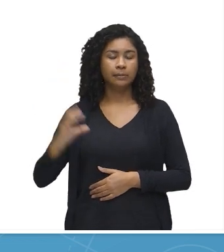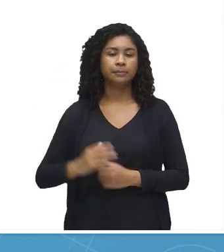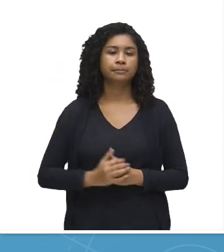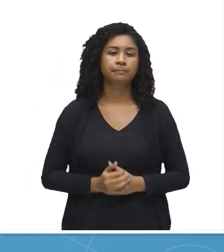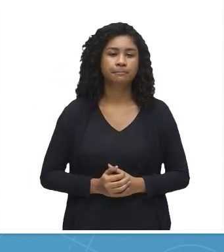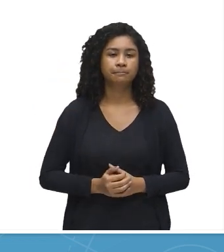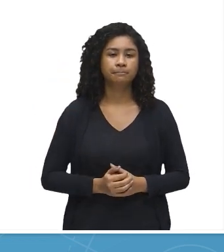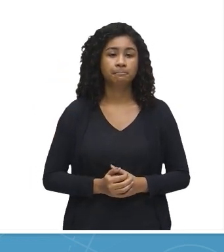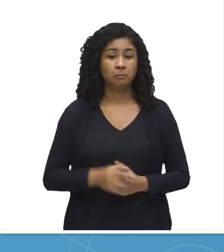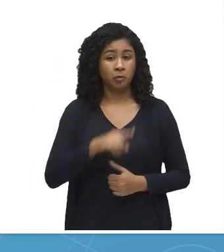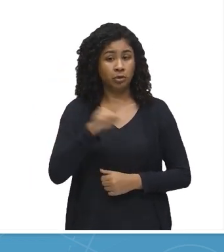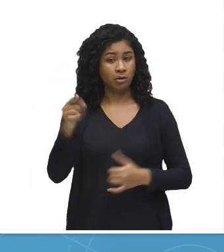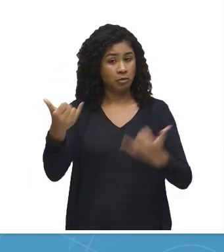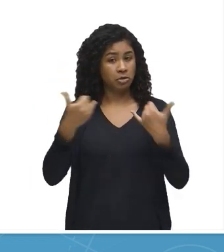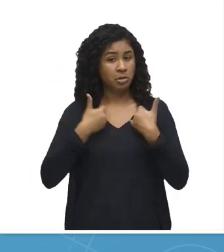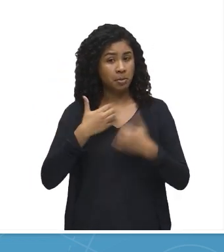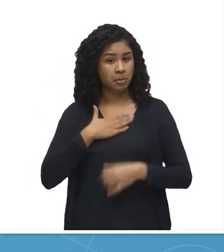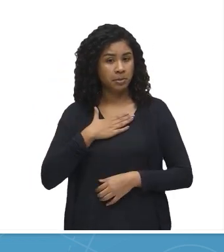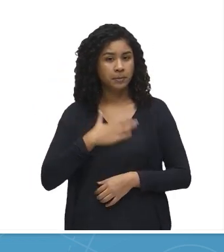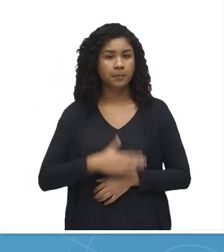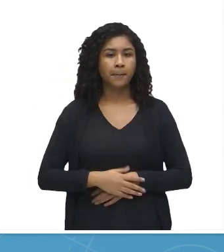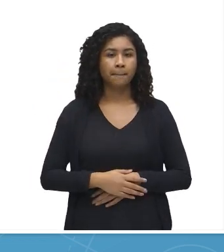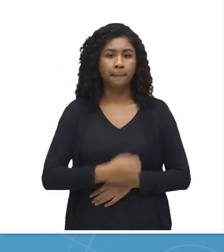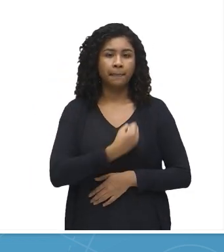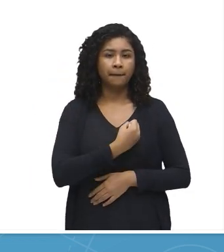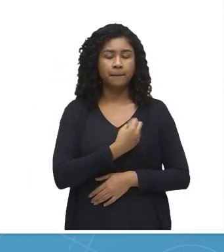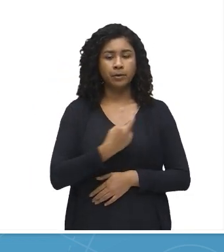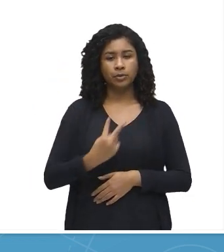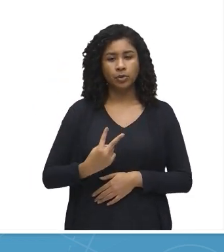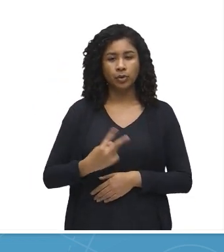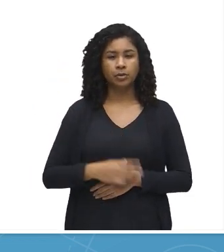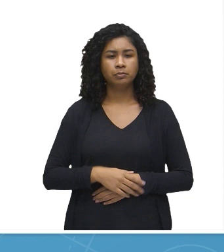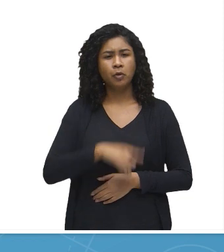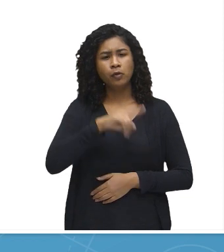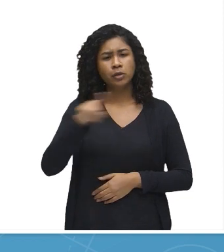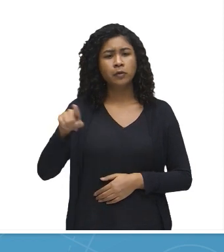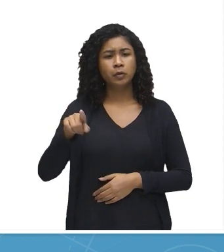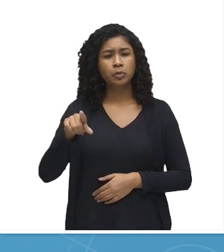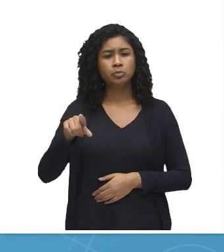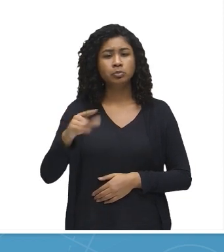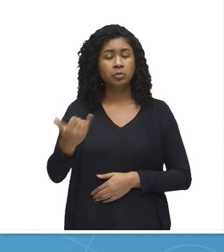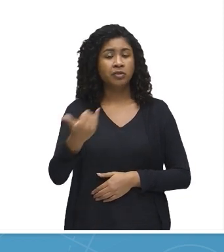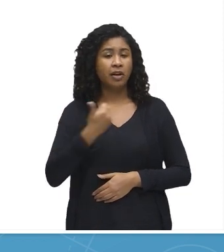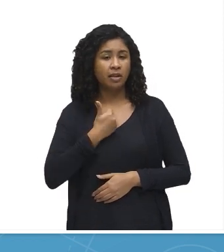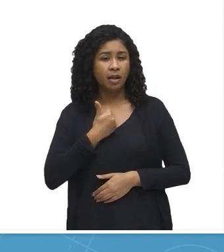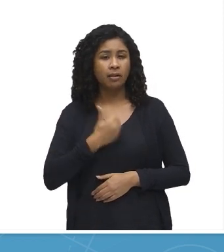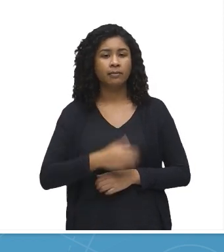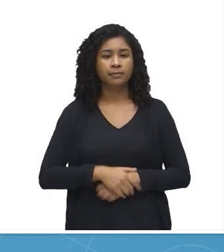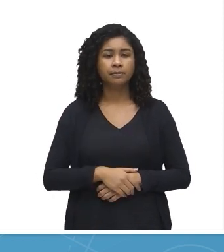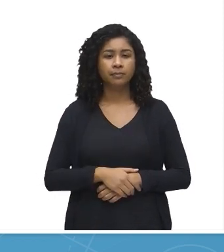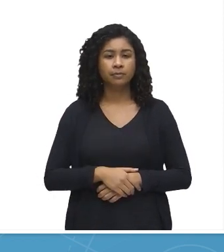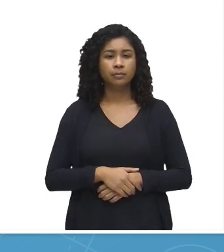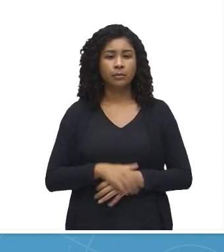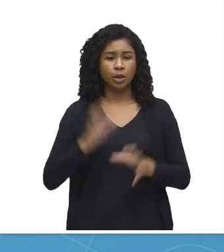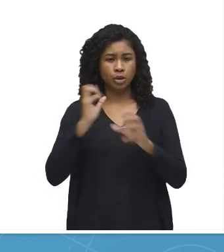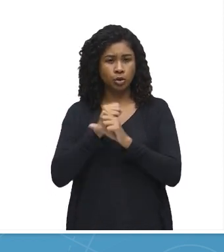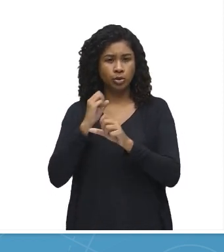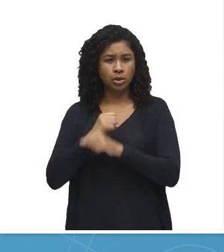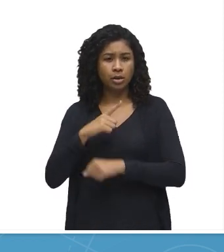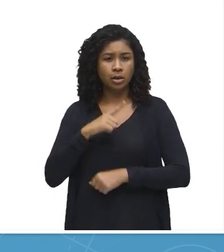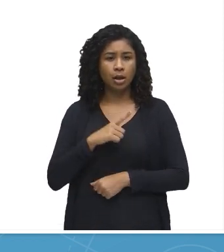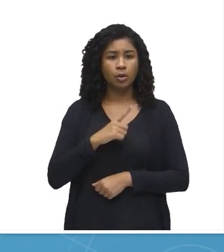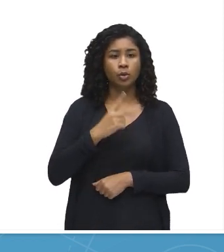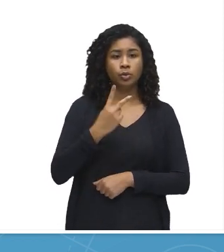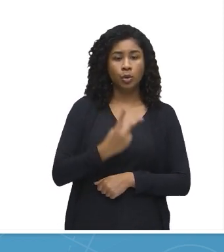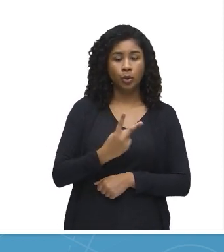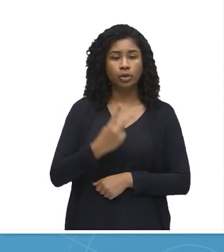questão, vocês vão me dizer qual dessas duas equações aí tem como solução os números 2 e 3, tá? Substituam o 2 e